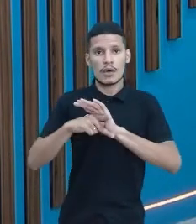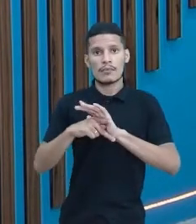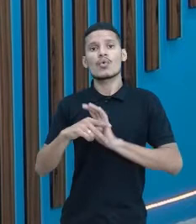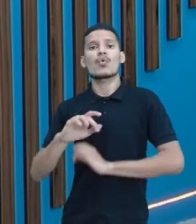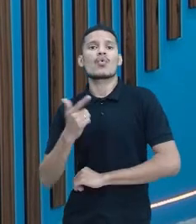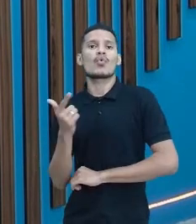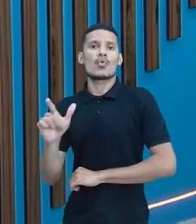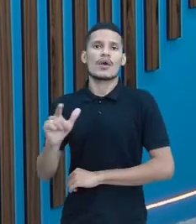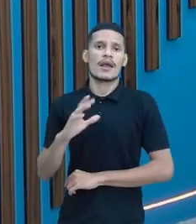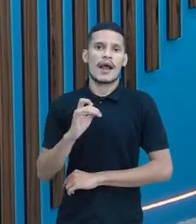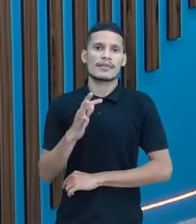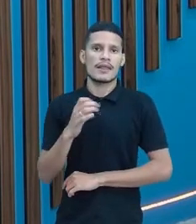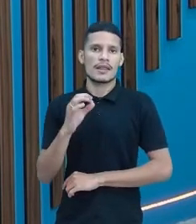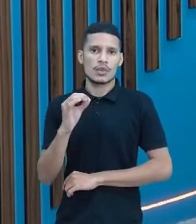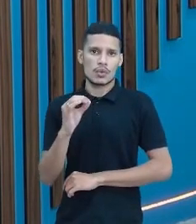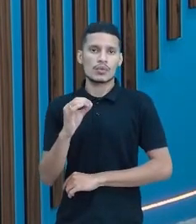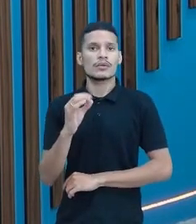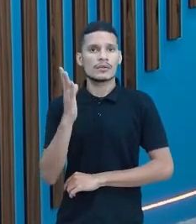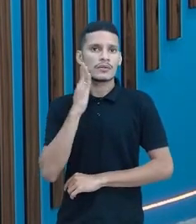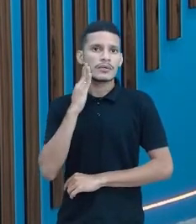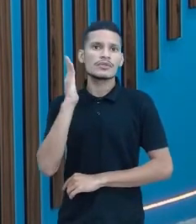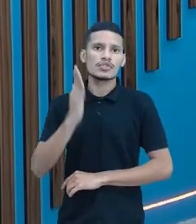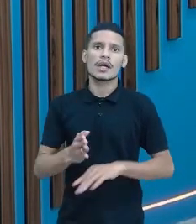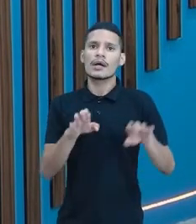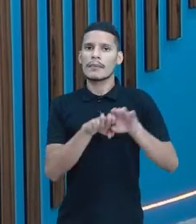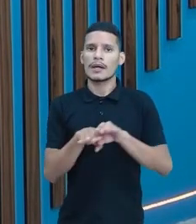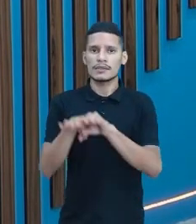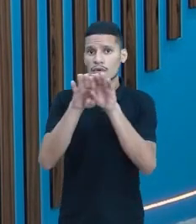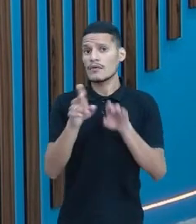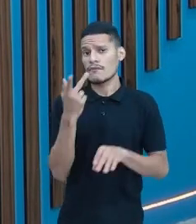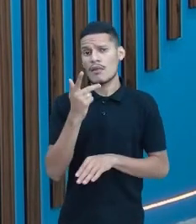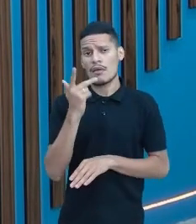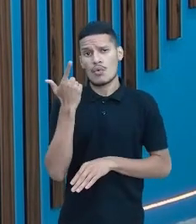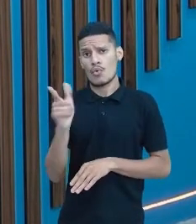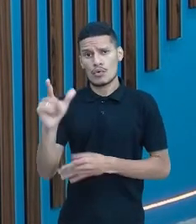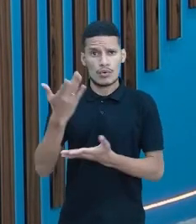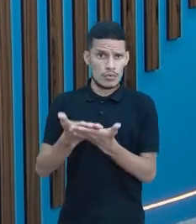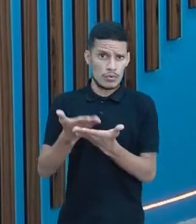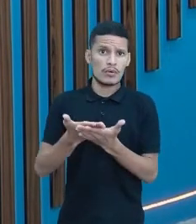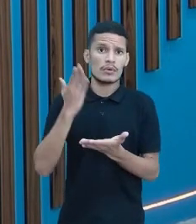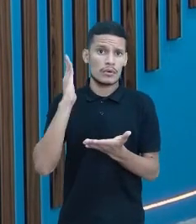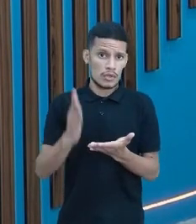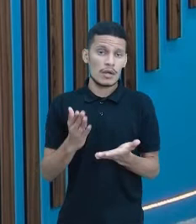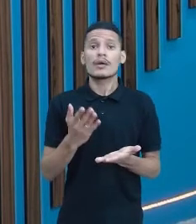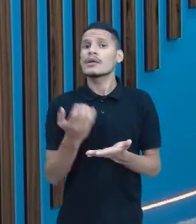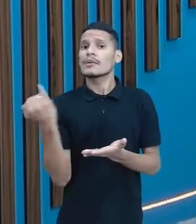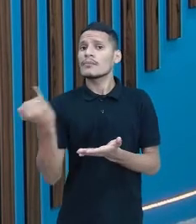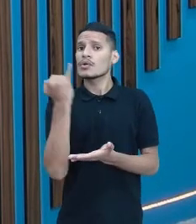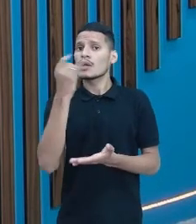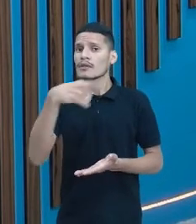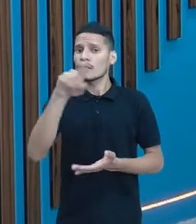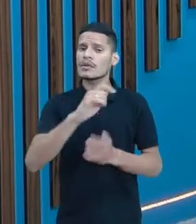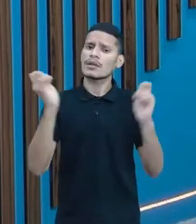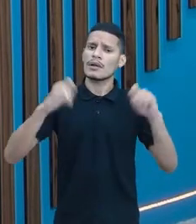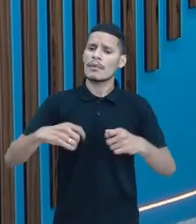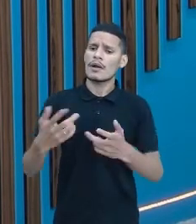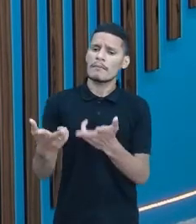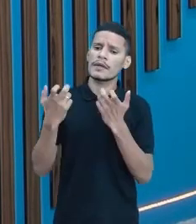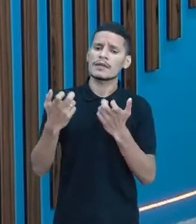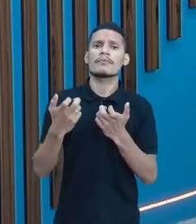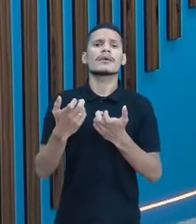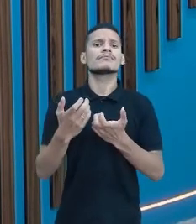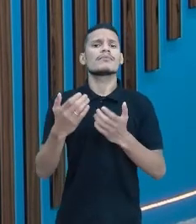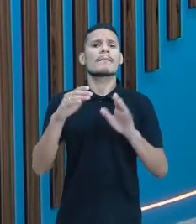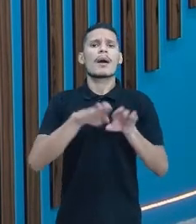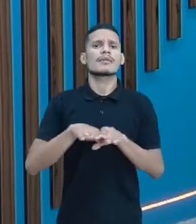aqui, tá certo? Então, isso é um padrão. A gente já falou em outras situações que é muito importante você passar a perceber esses padrões na